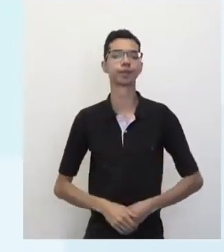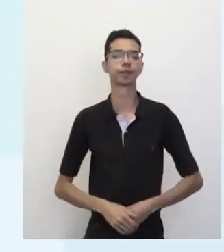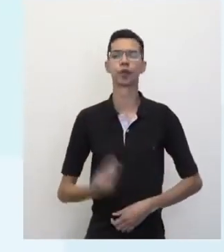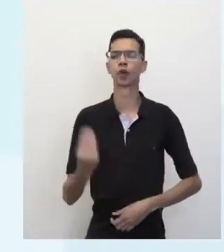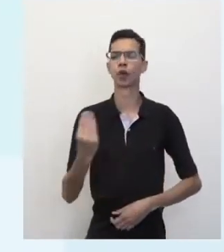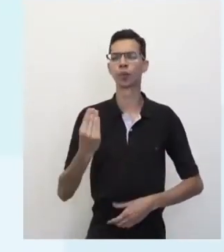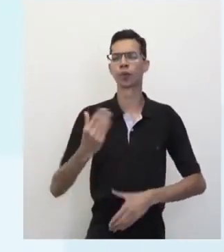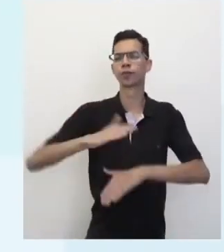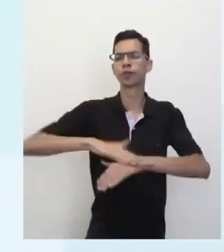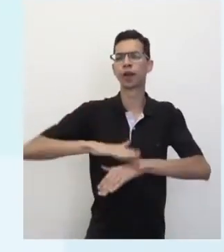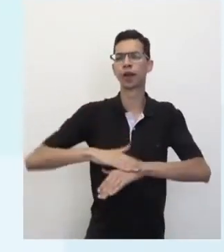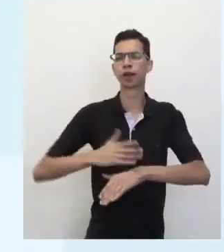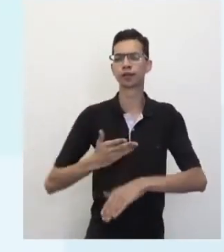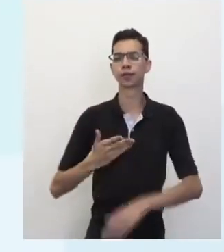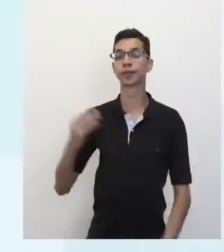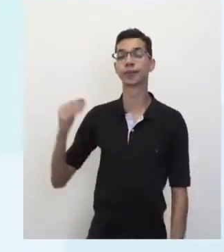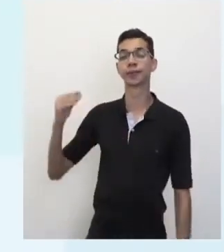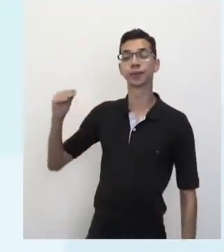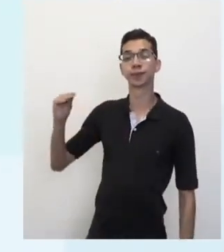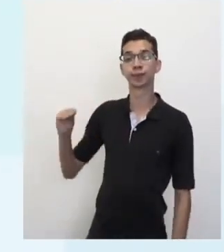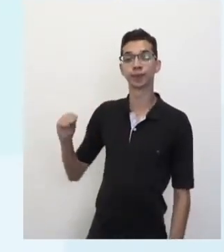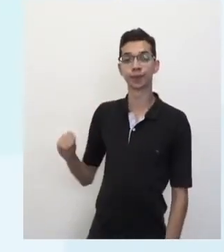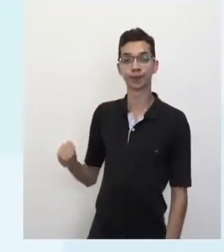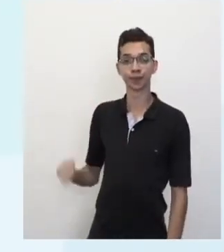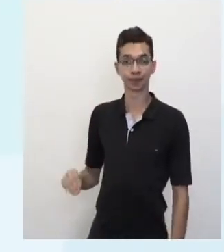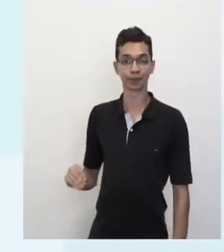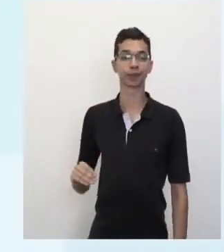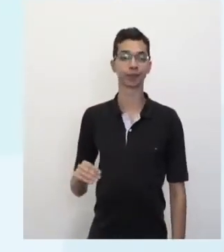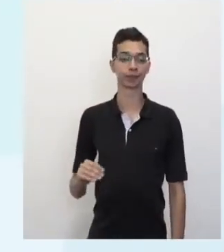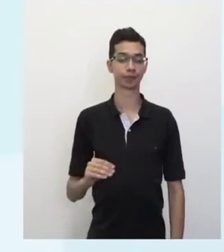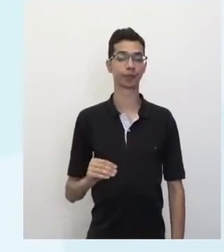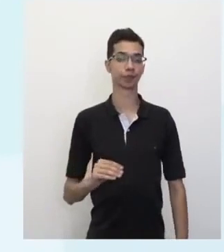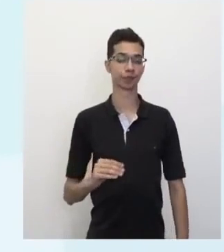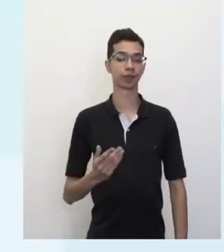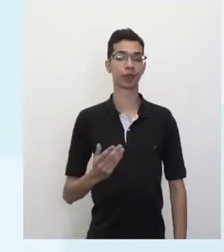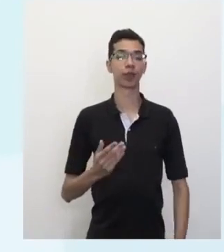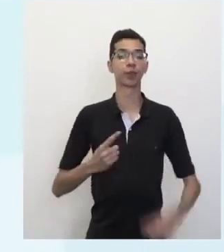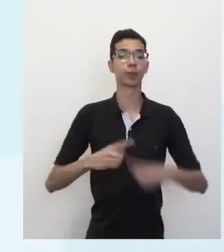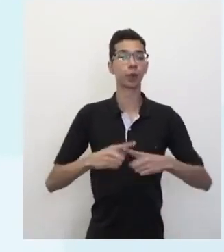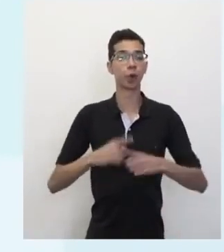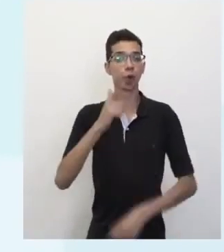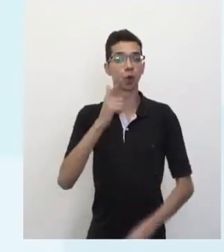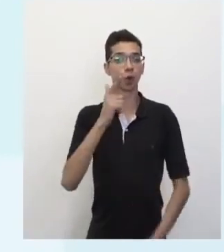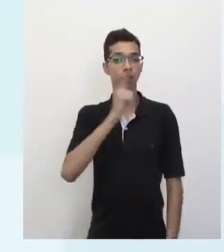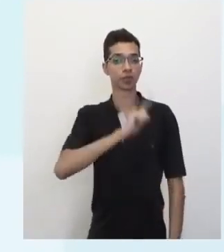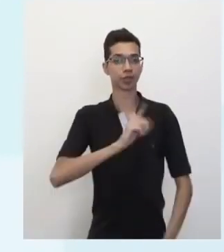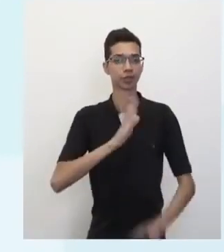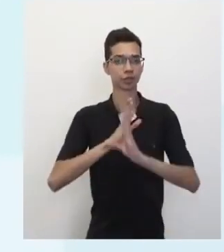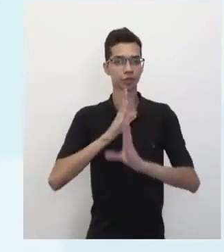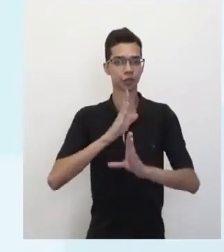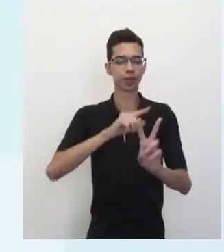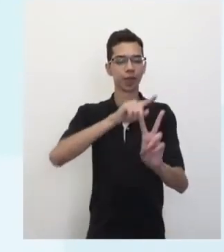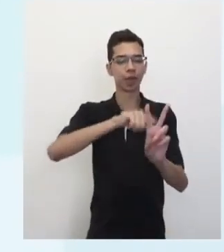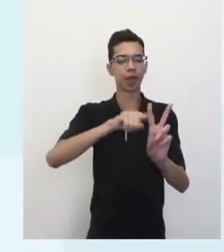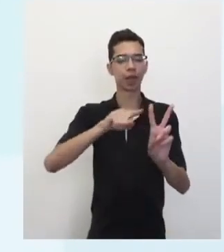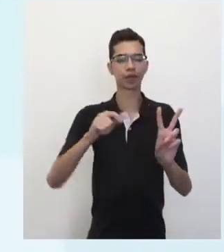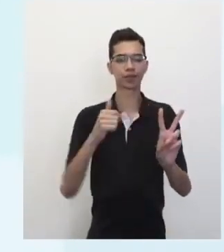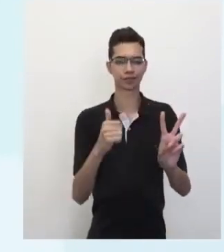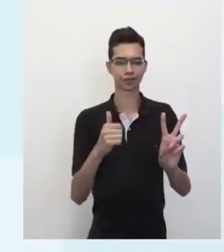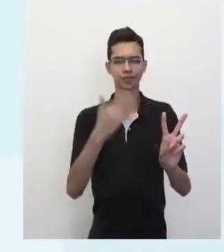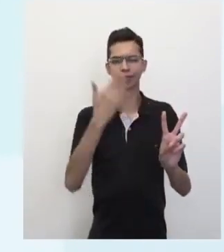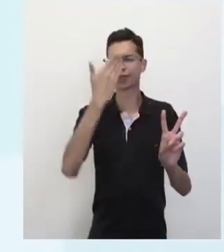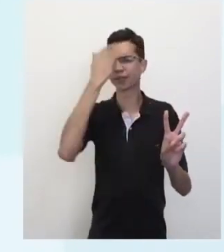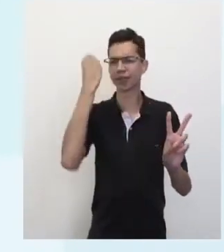fazer pela decomposição de fatores primos para descobrir essa raiz. Beleza? Então tá, eu esqueci, eu não sei escrever